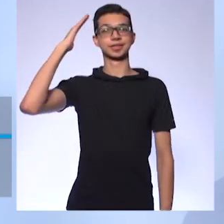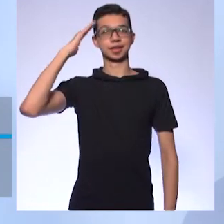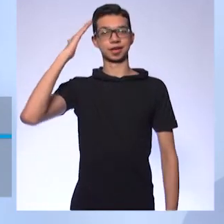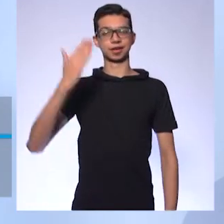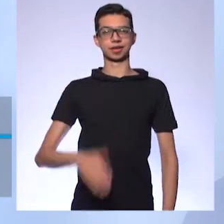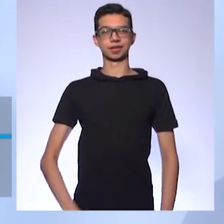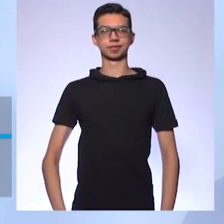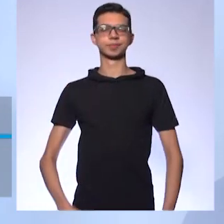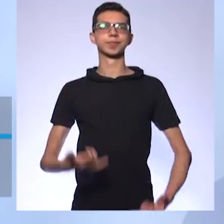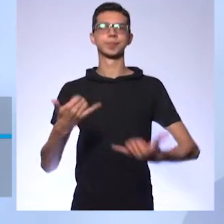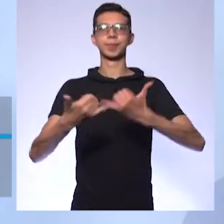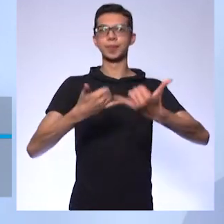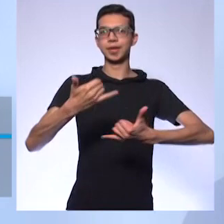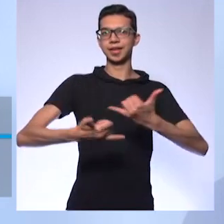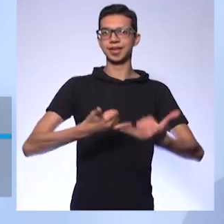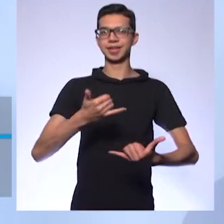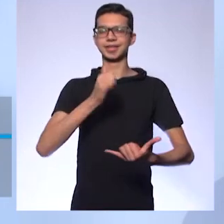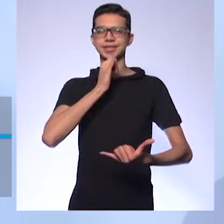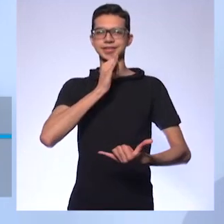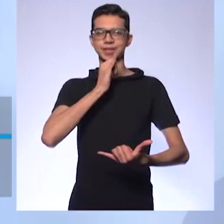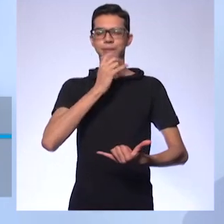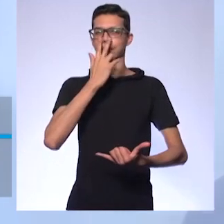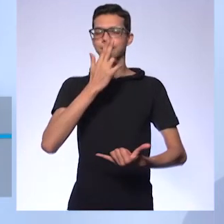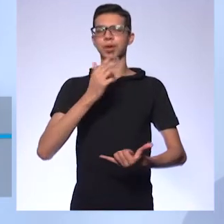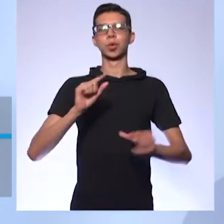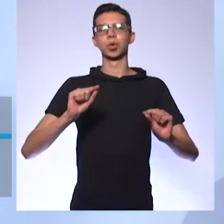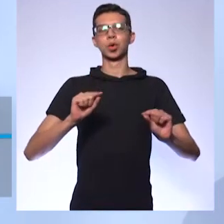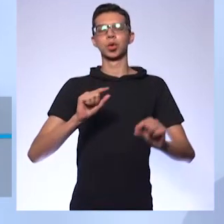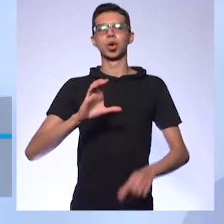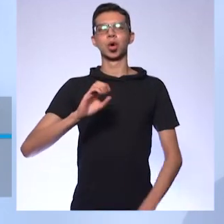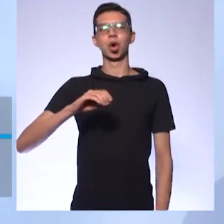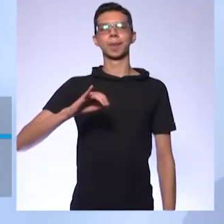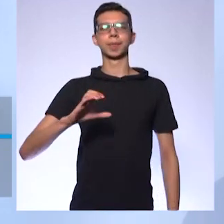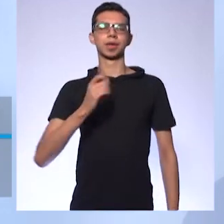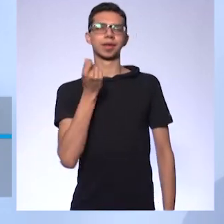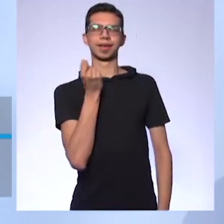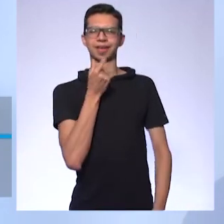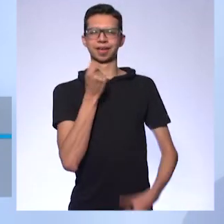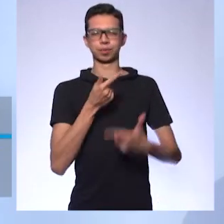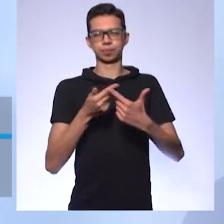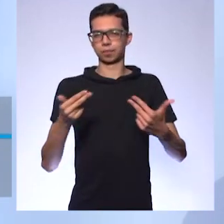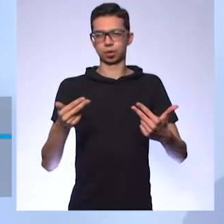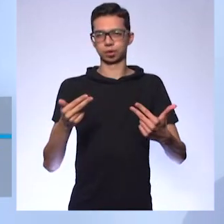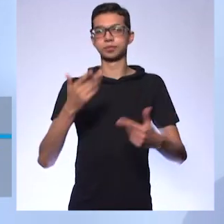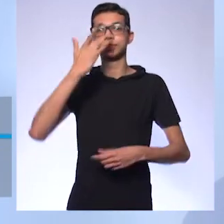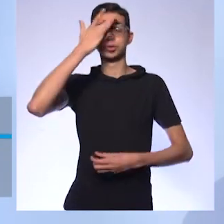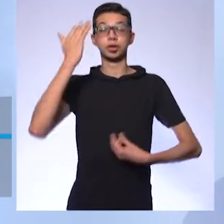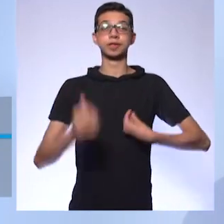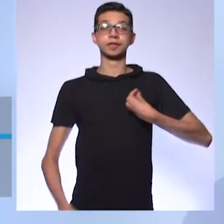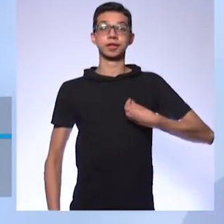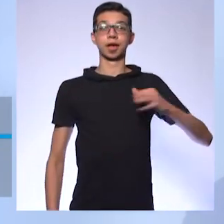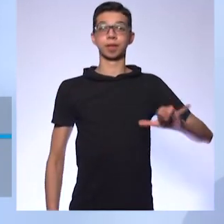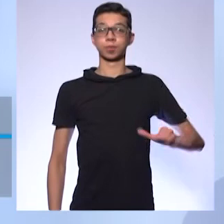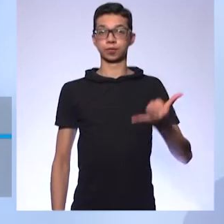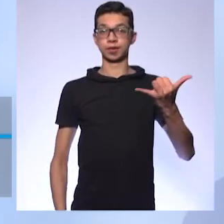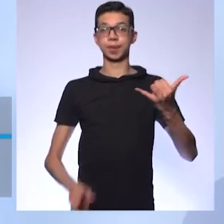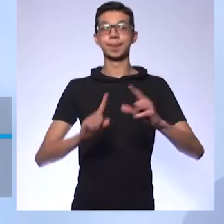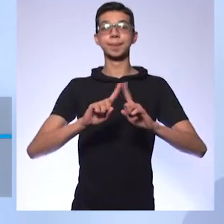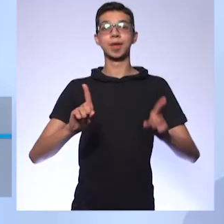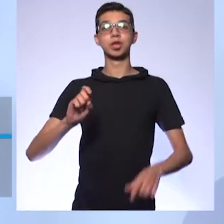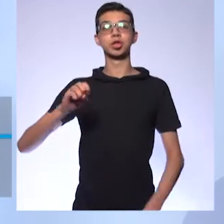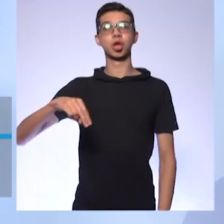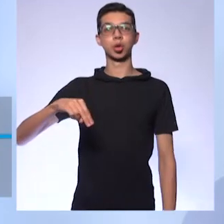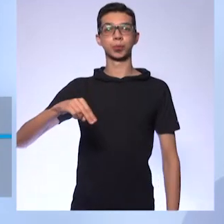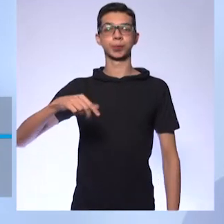disfarçando, estamos brincando. É a comic alguma coisa, as pessoas estão no momento para aquilo. O Don Quixote não, ele levava para a vida real, ele confundia a